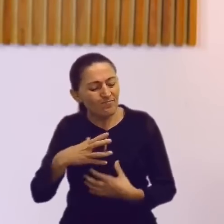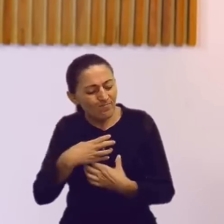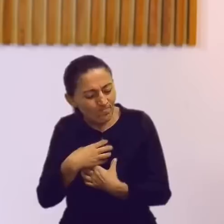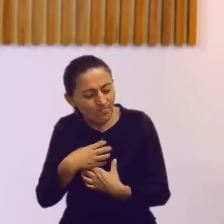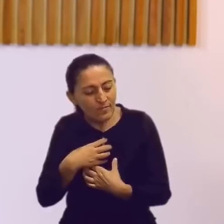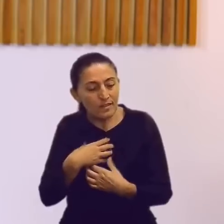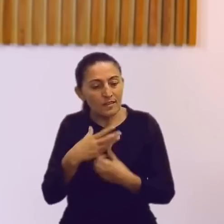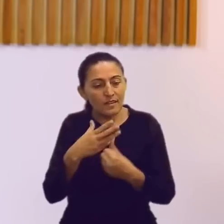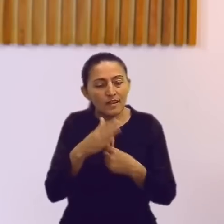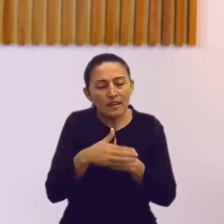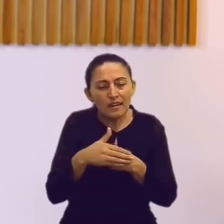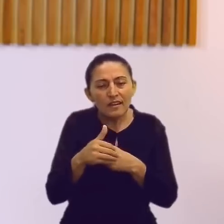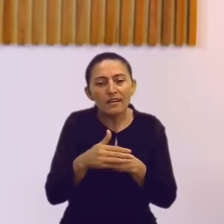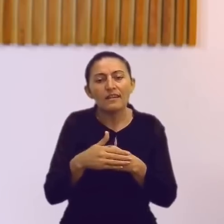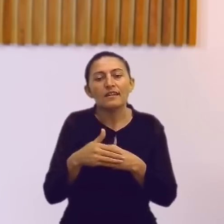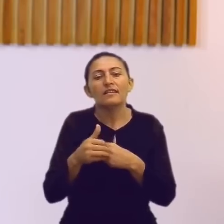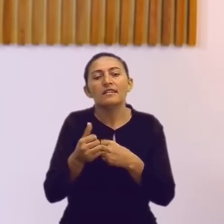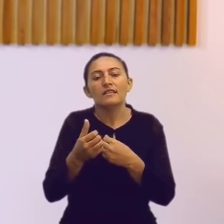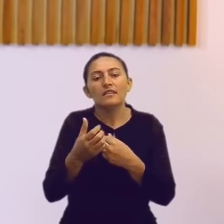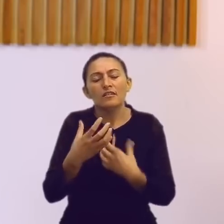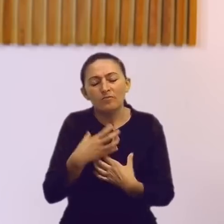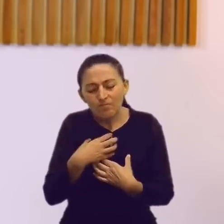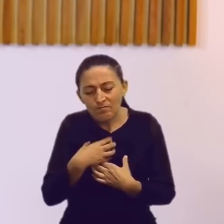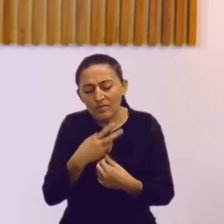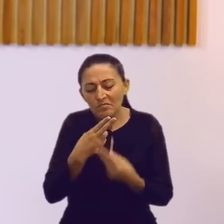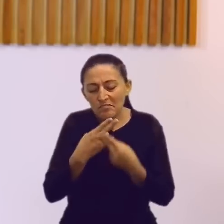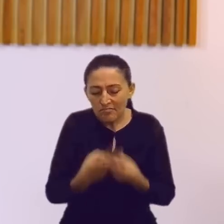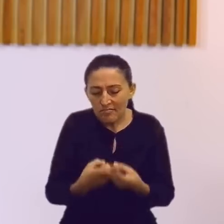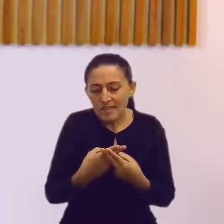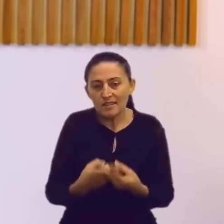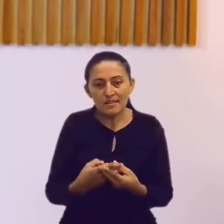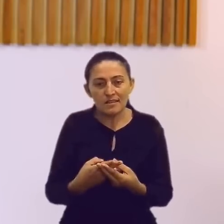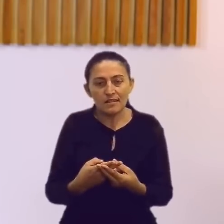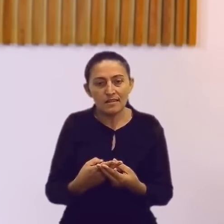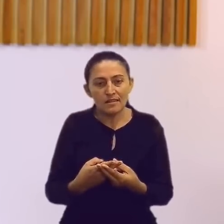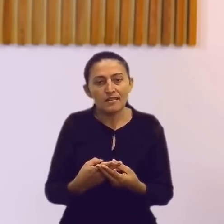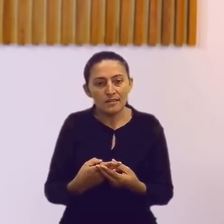pessoa tranquila, uma pessoa paciente.